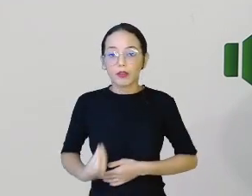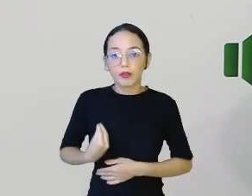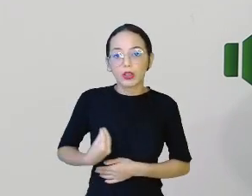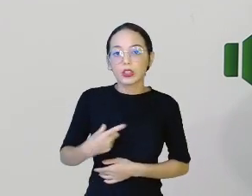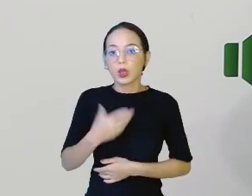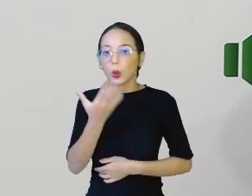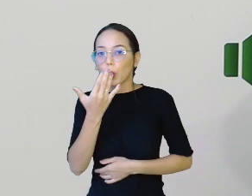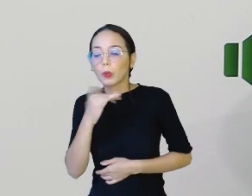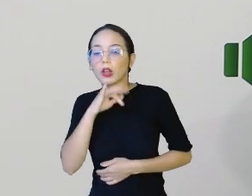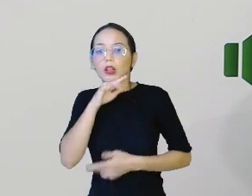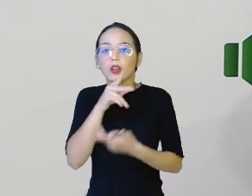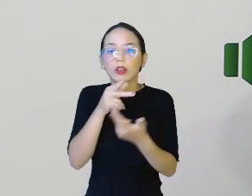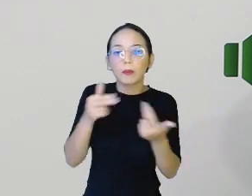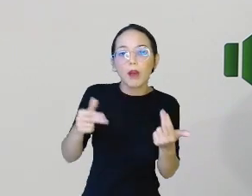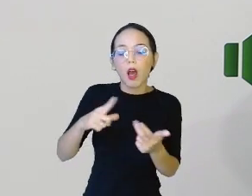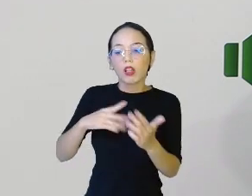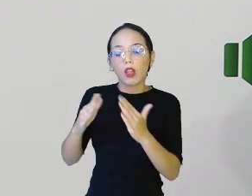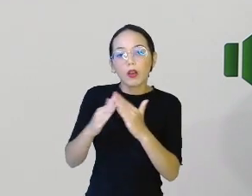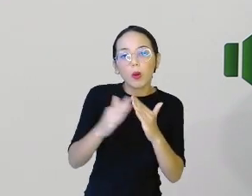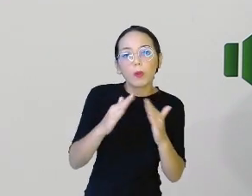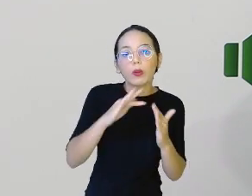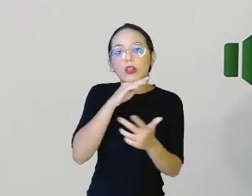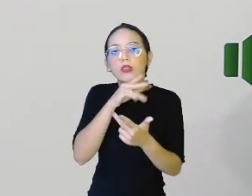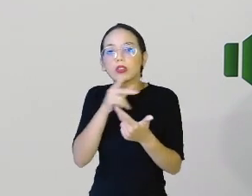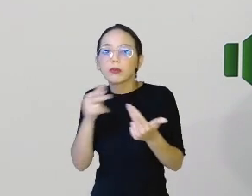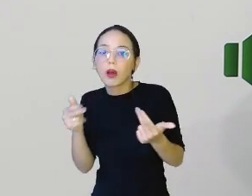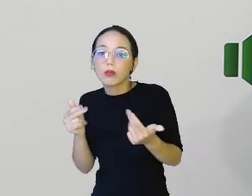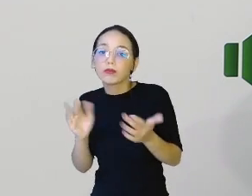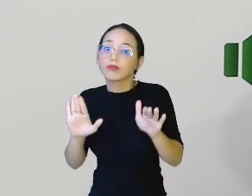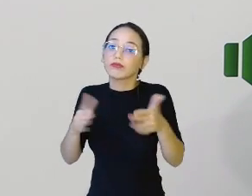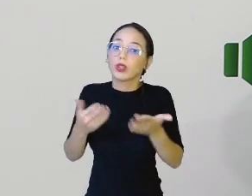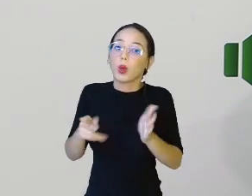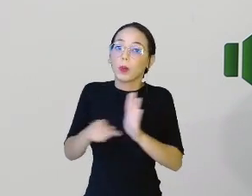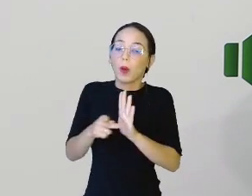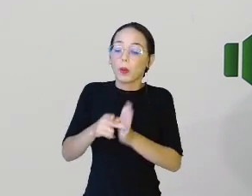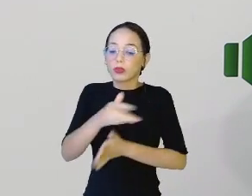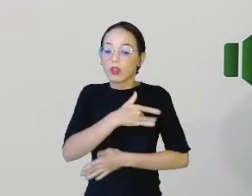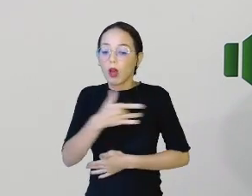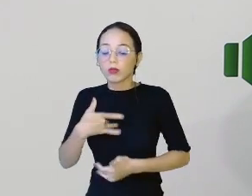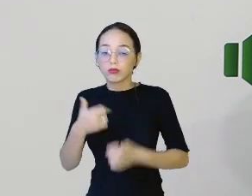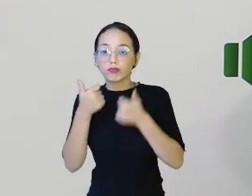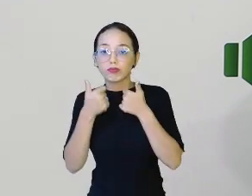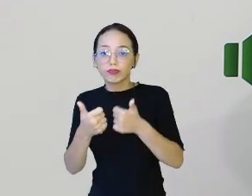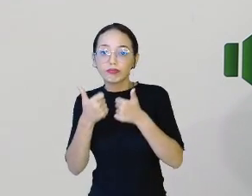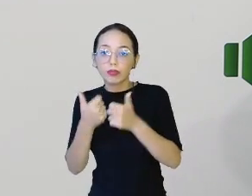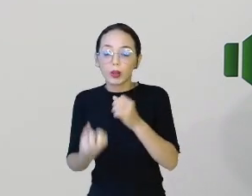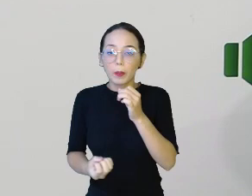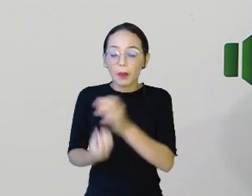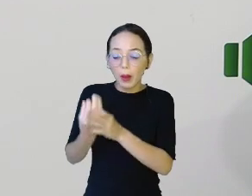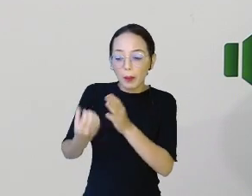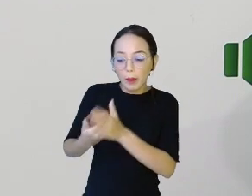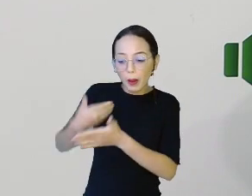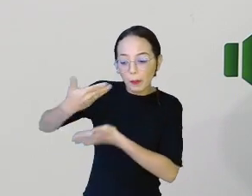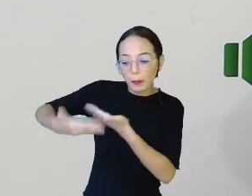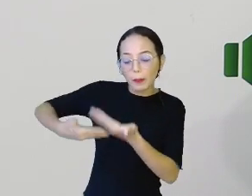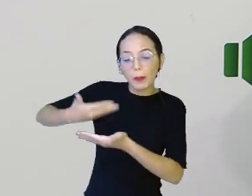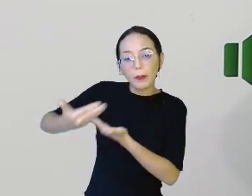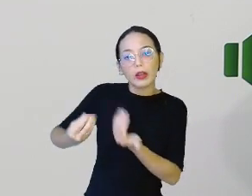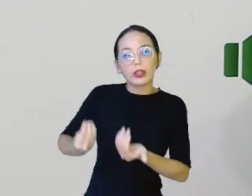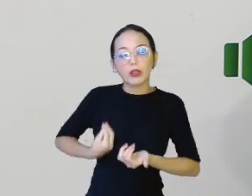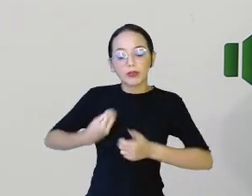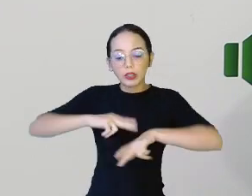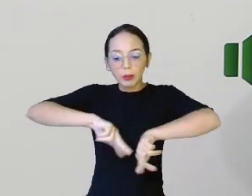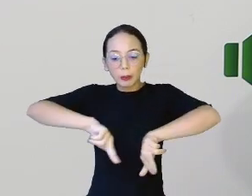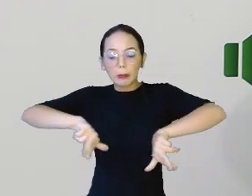alimento para os animais, se tem moradia para os animais, então eles vão estar saudáveis, vão se reproduzir, e aí a